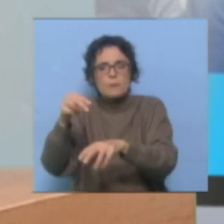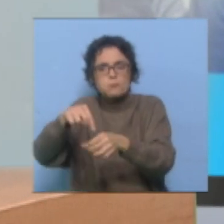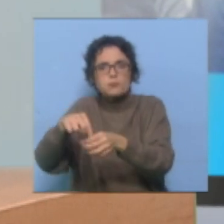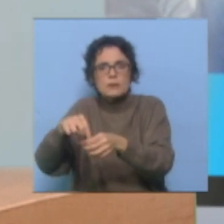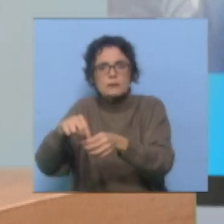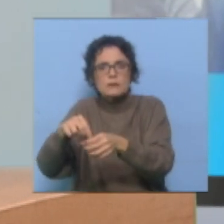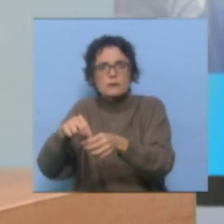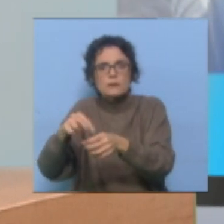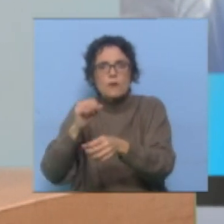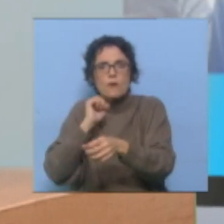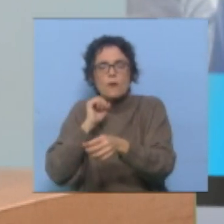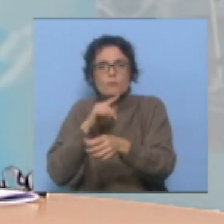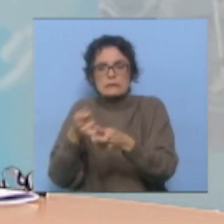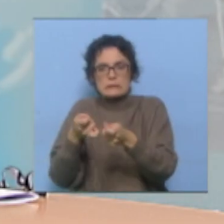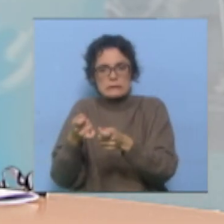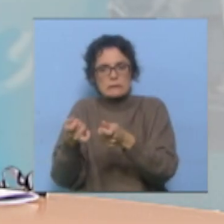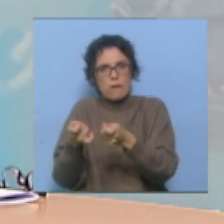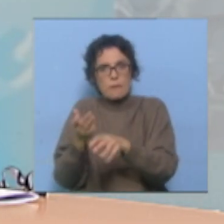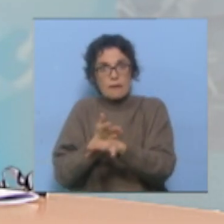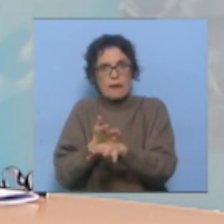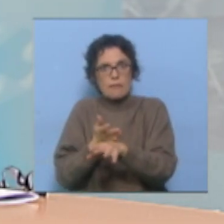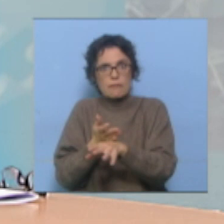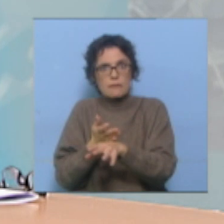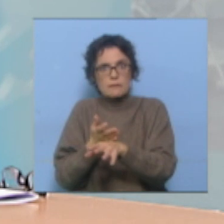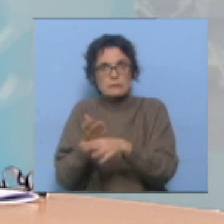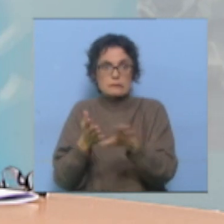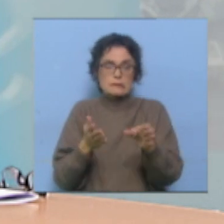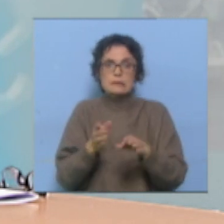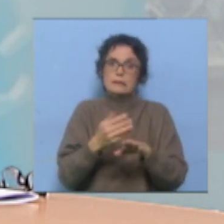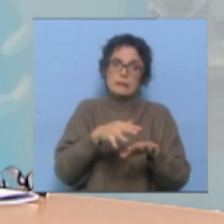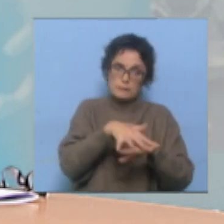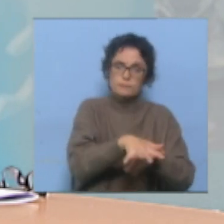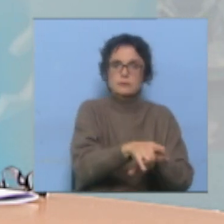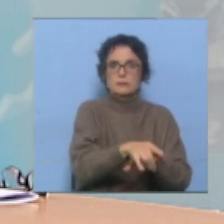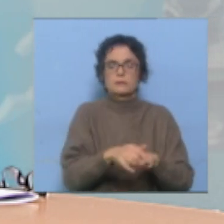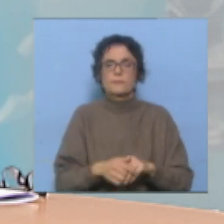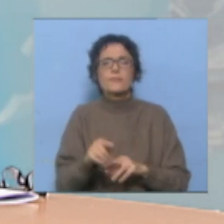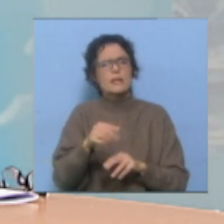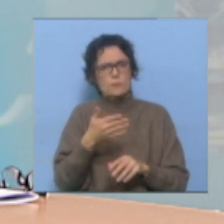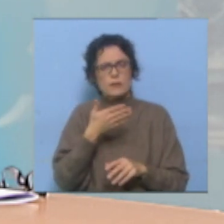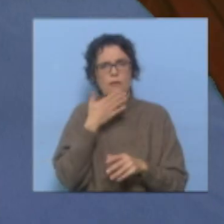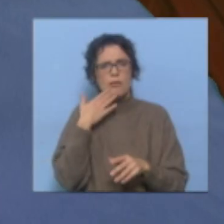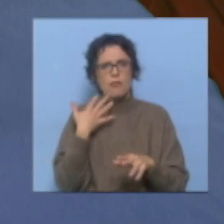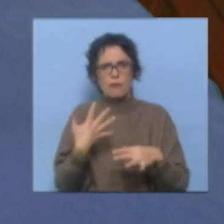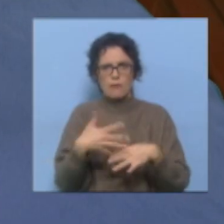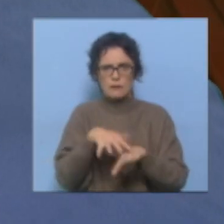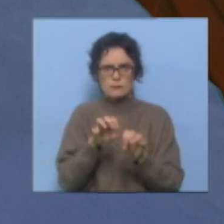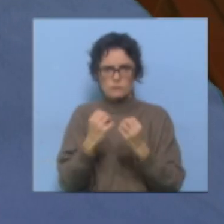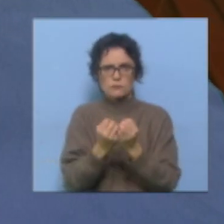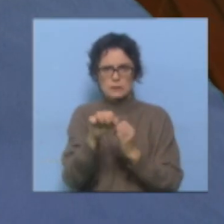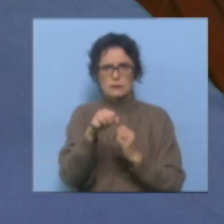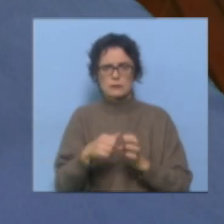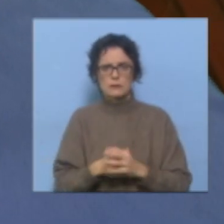janelas das cadeias. Acha, portanto, que a junção das 2 direções facilita essa reintegração social? Teve alguns aspectos